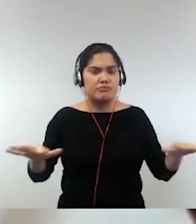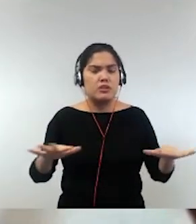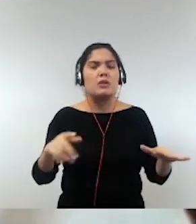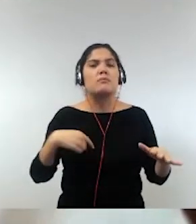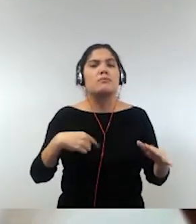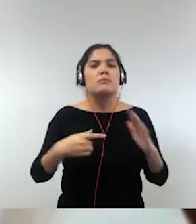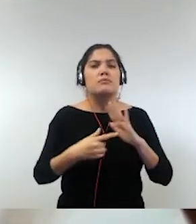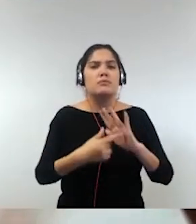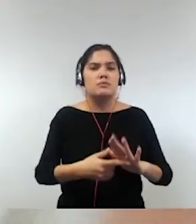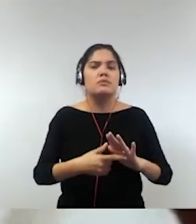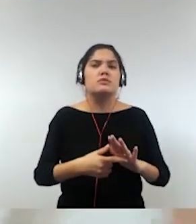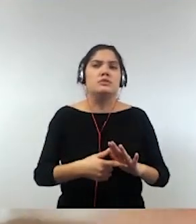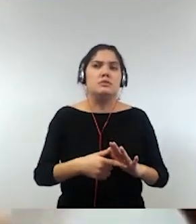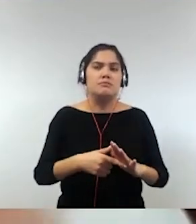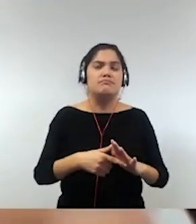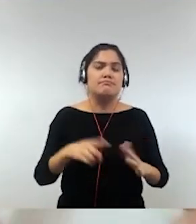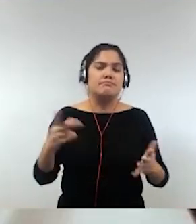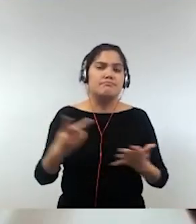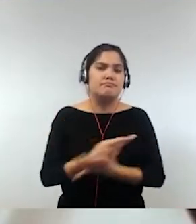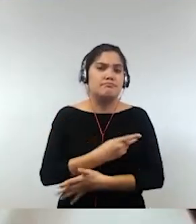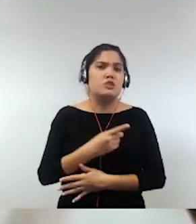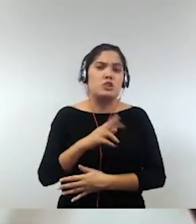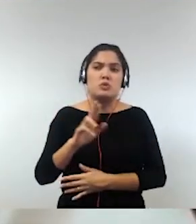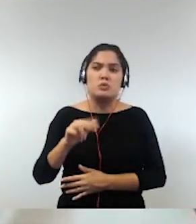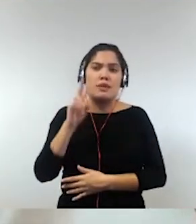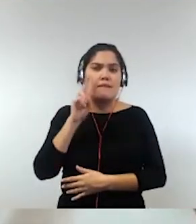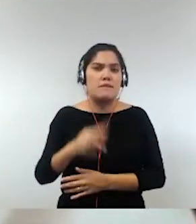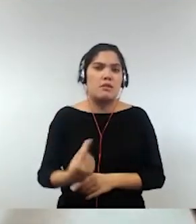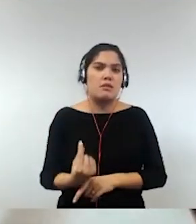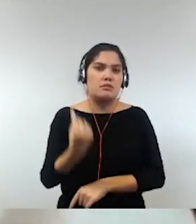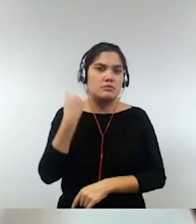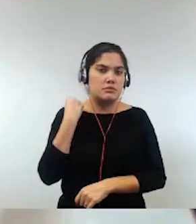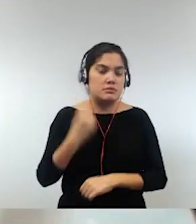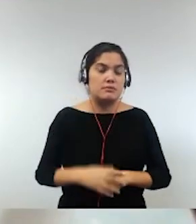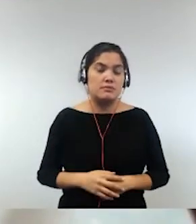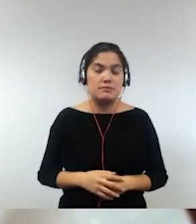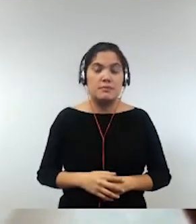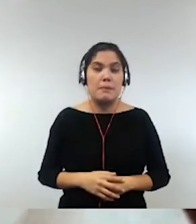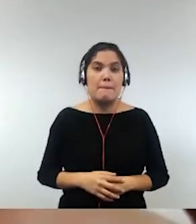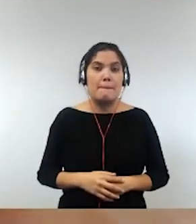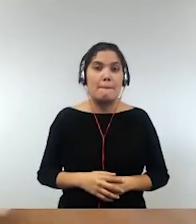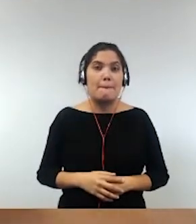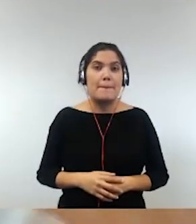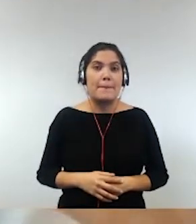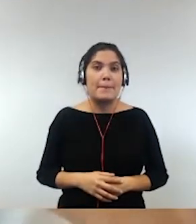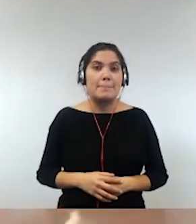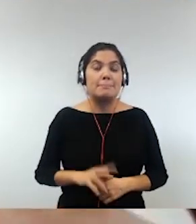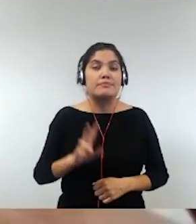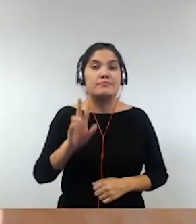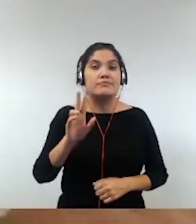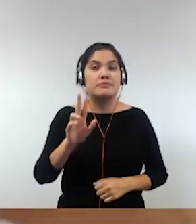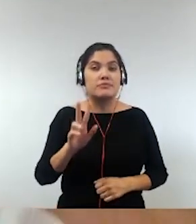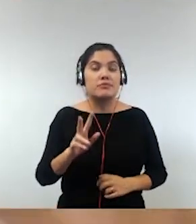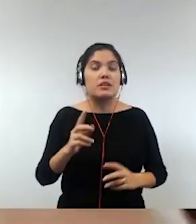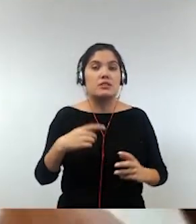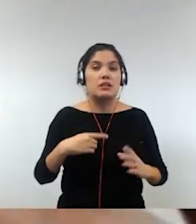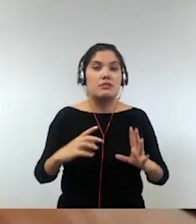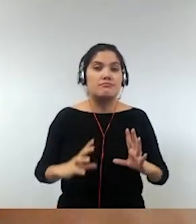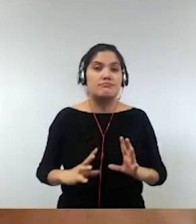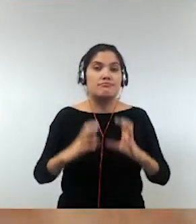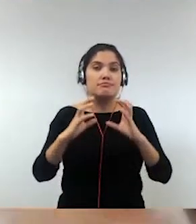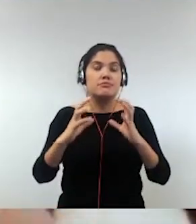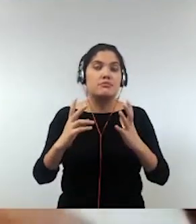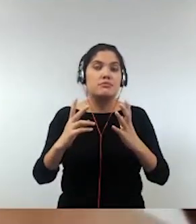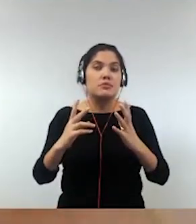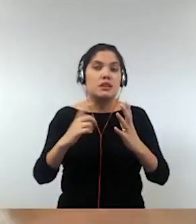global com consequências, como eu já falei, jamais vistas. Como já dito, todos conflitos que surgem